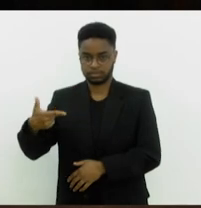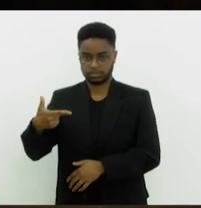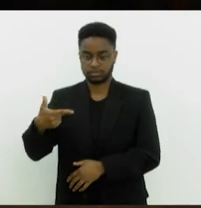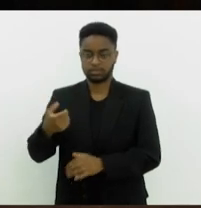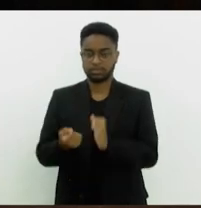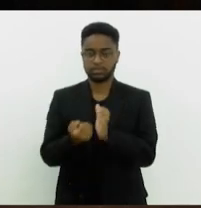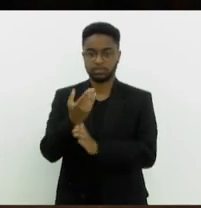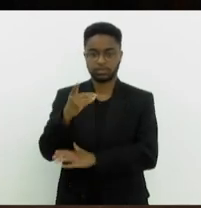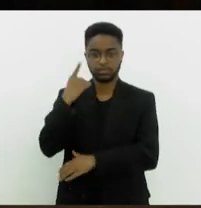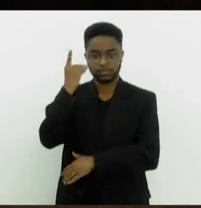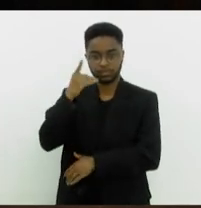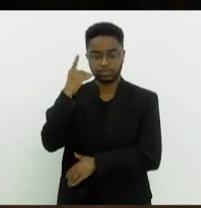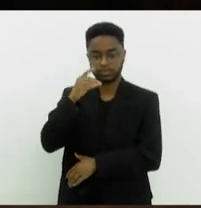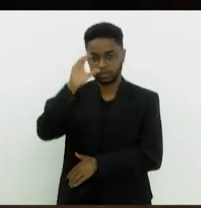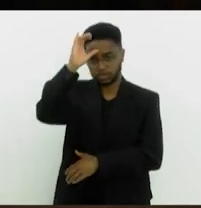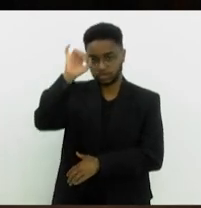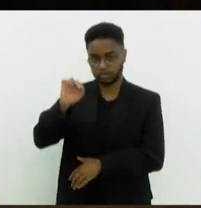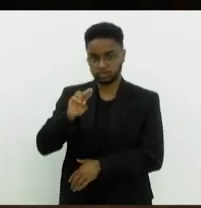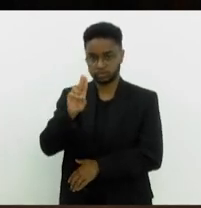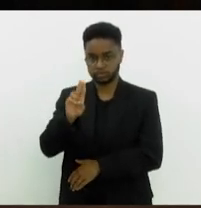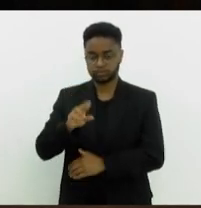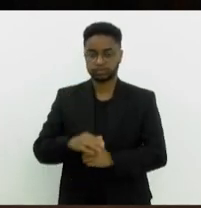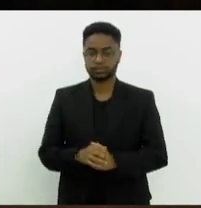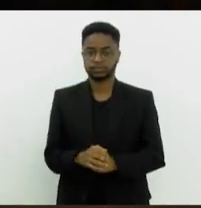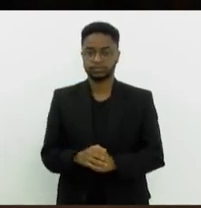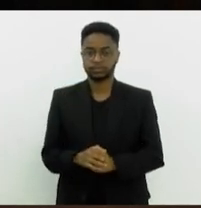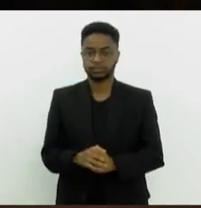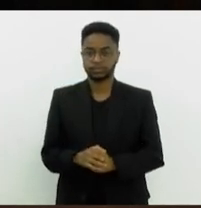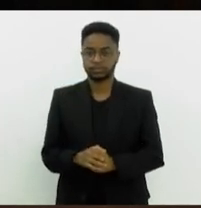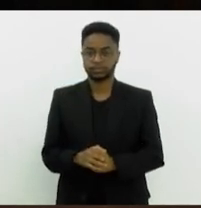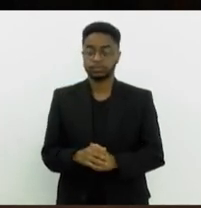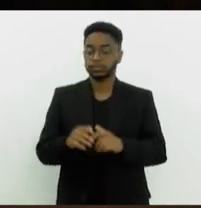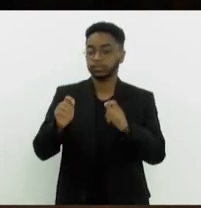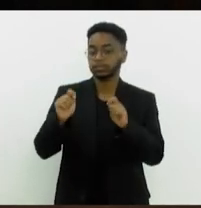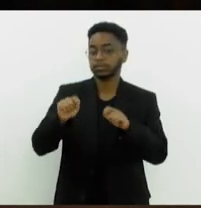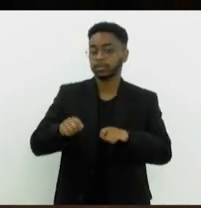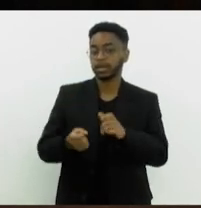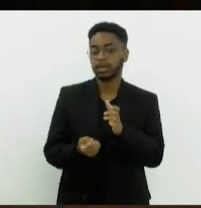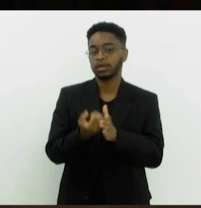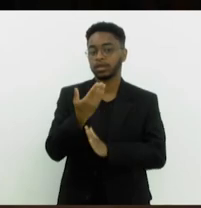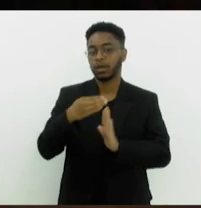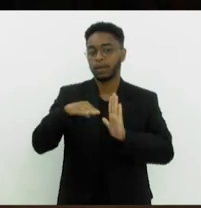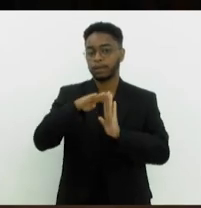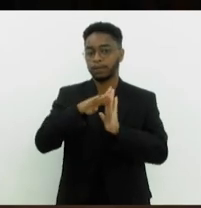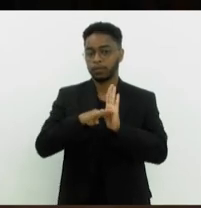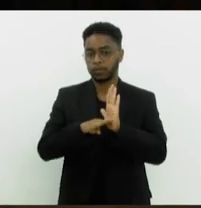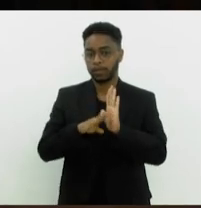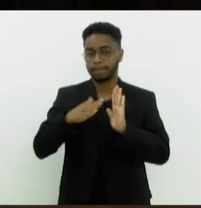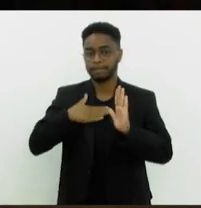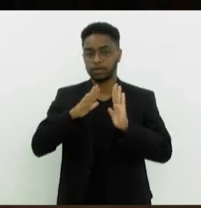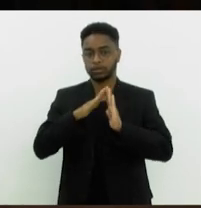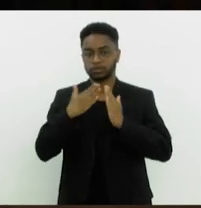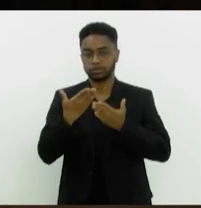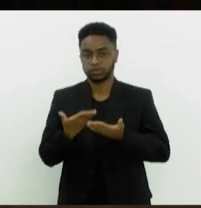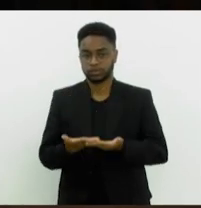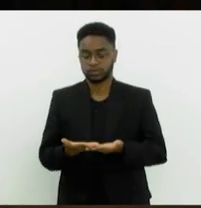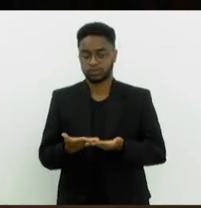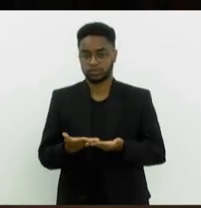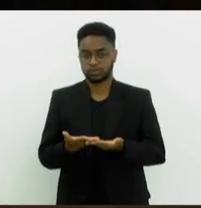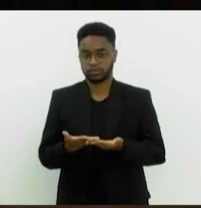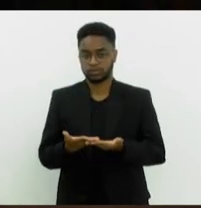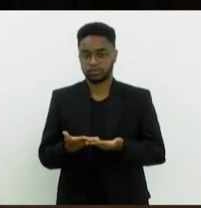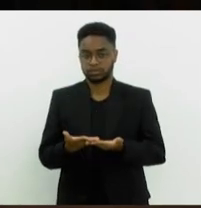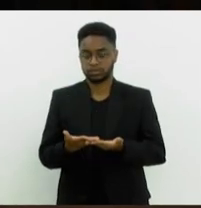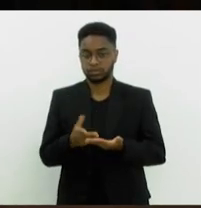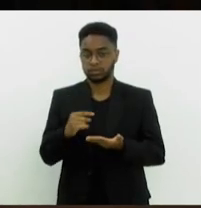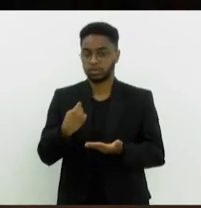5525/2022, de autoria da deputada Tia Ju, que possibilita a criação do programa Minha Escola,